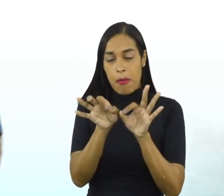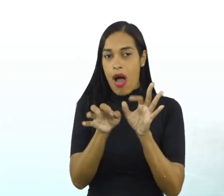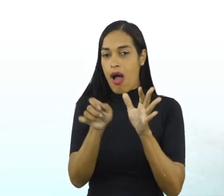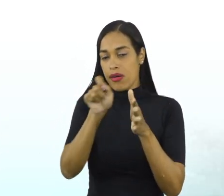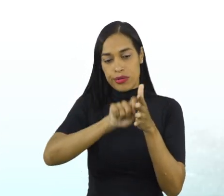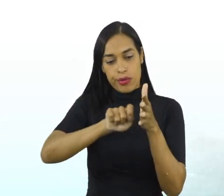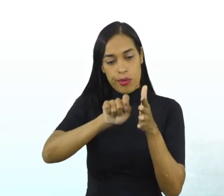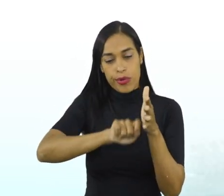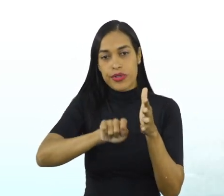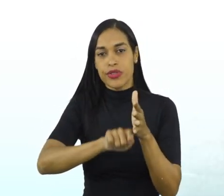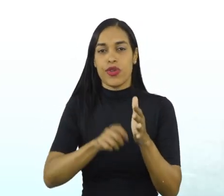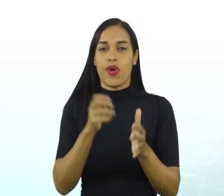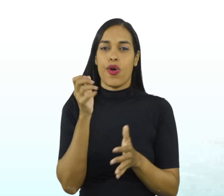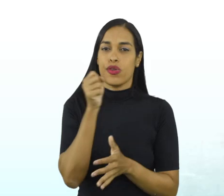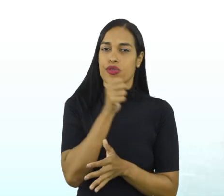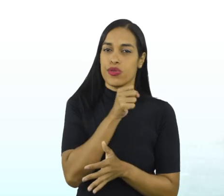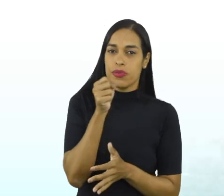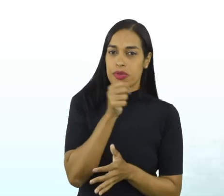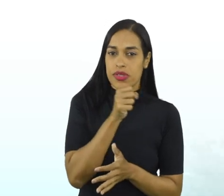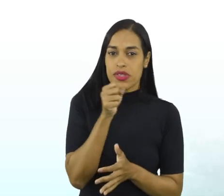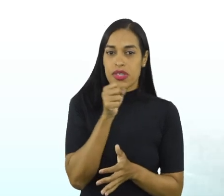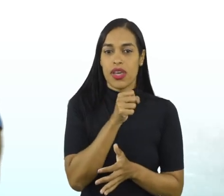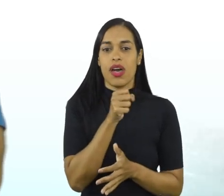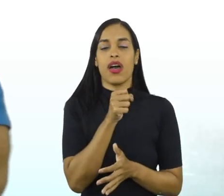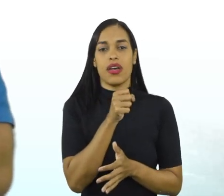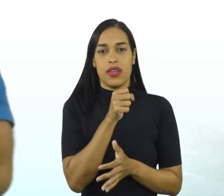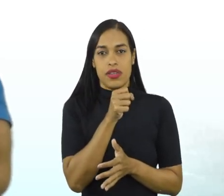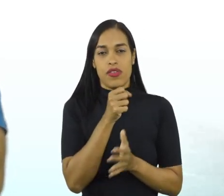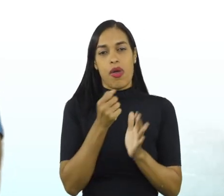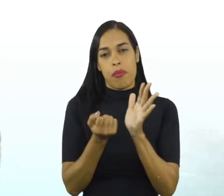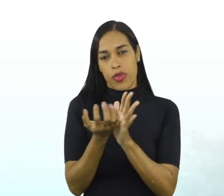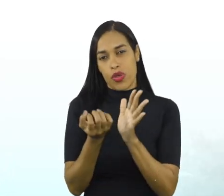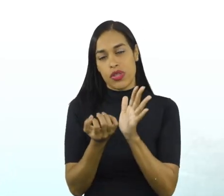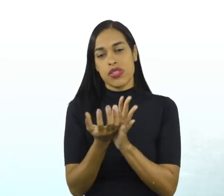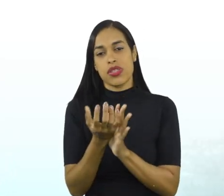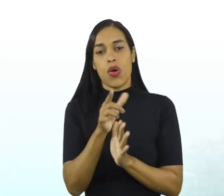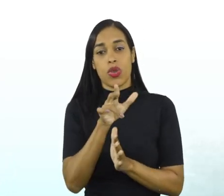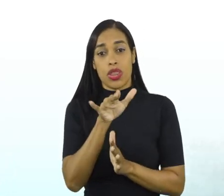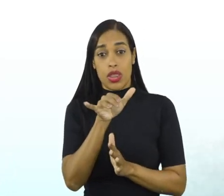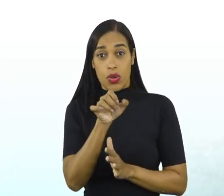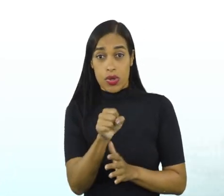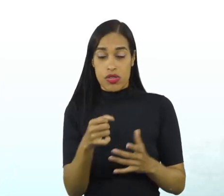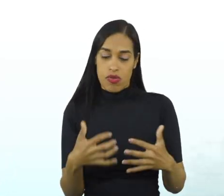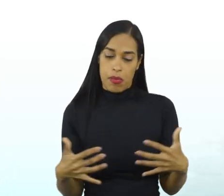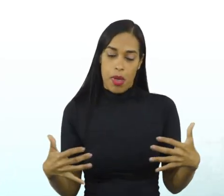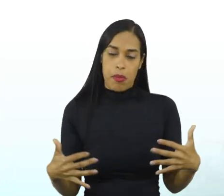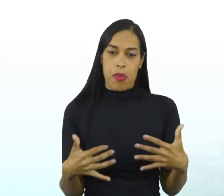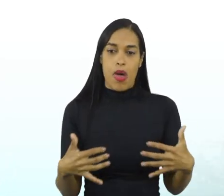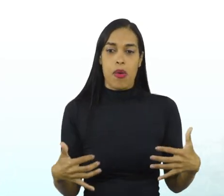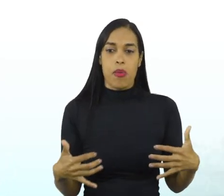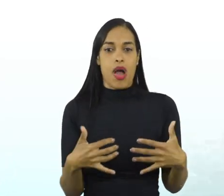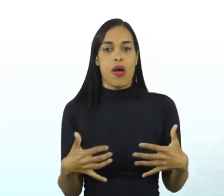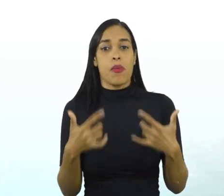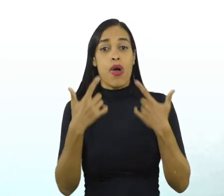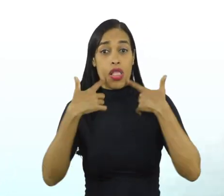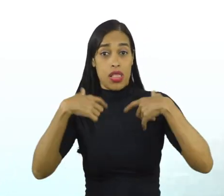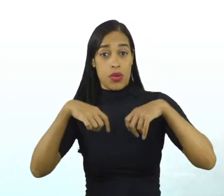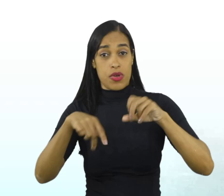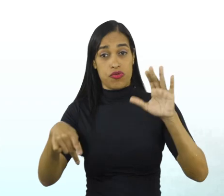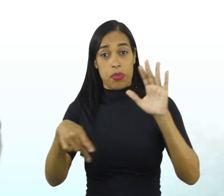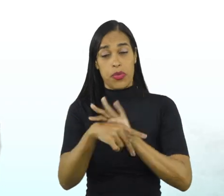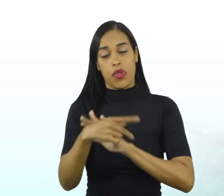as composições musicais, né, a composição produzida por Luiz Gonzaga, ele vai usar uma linguagem, vai usar